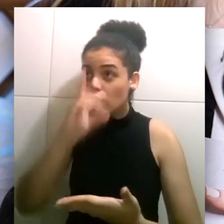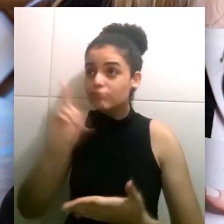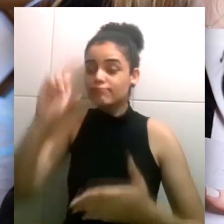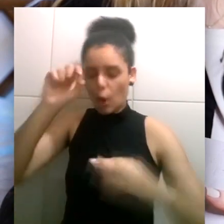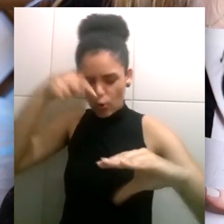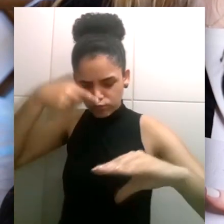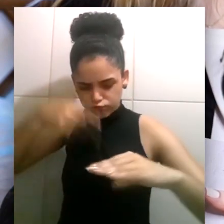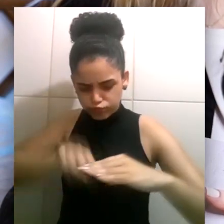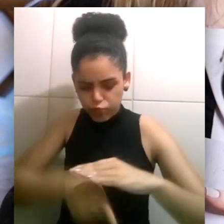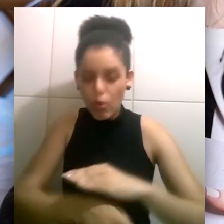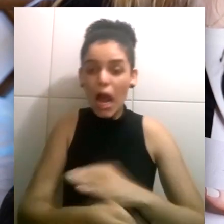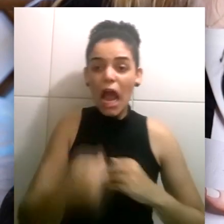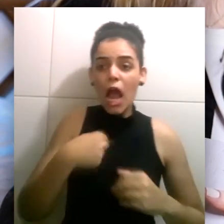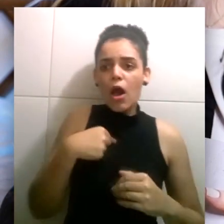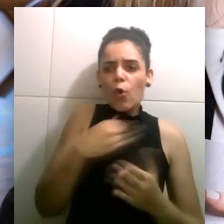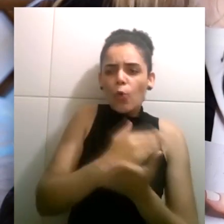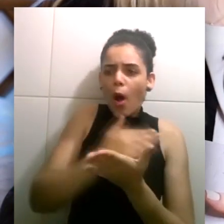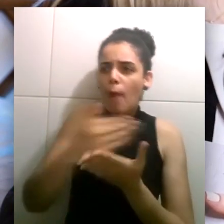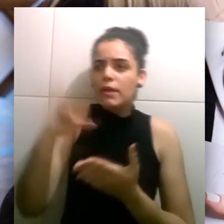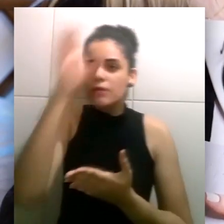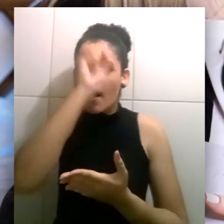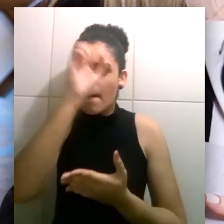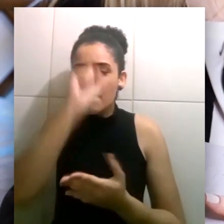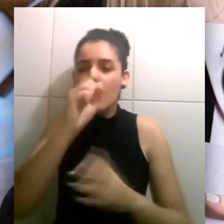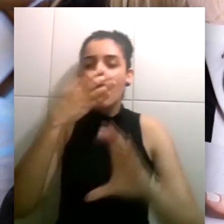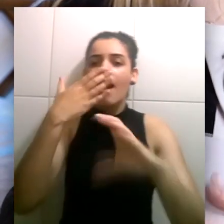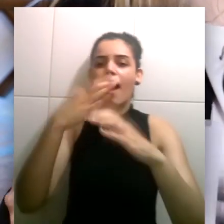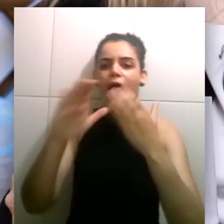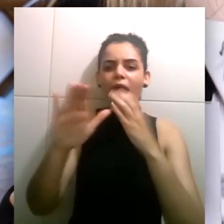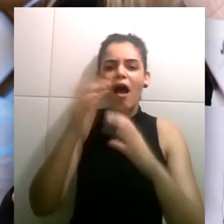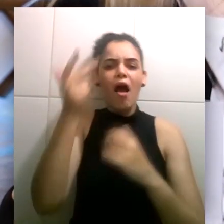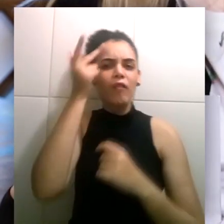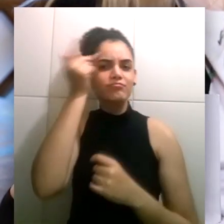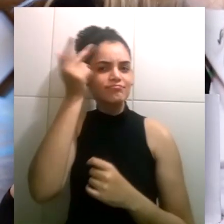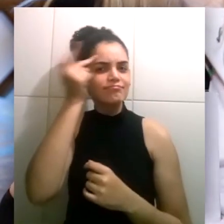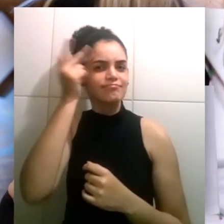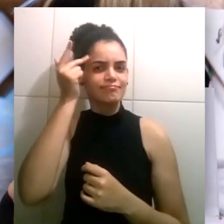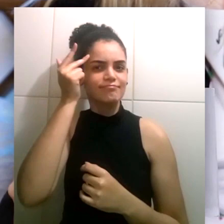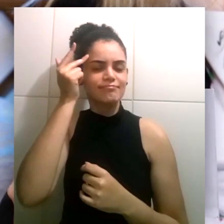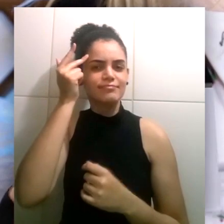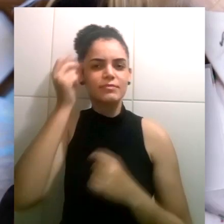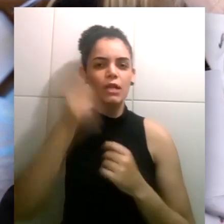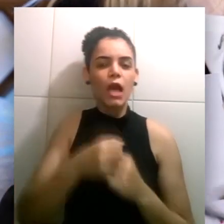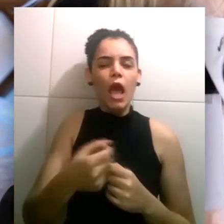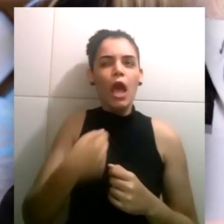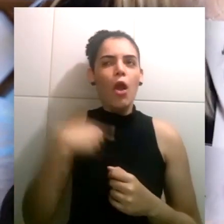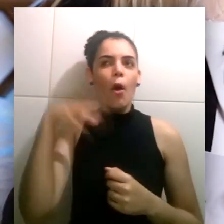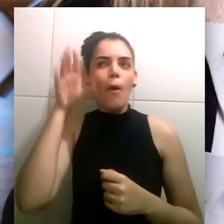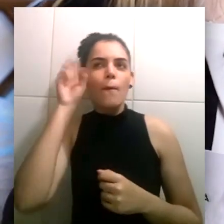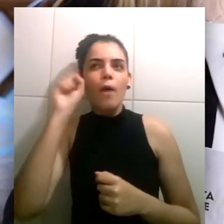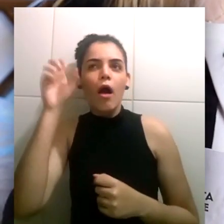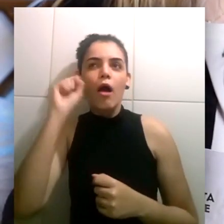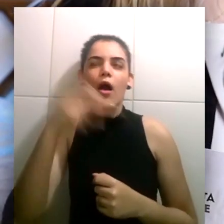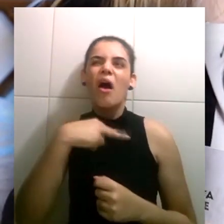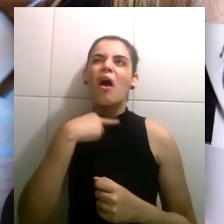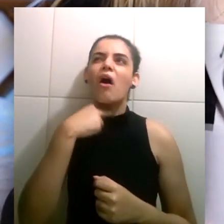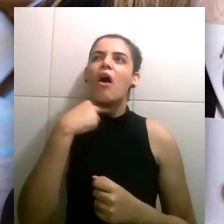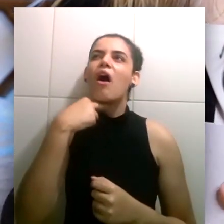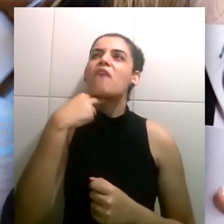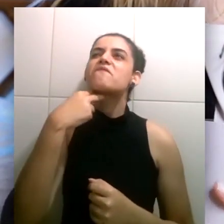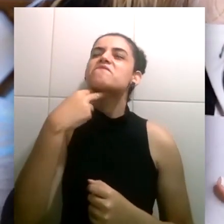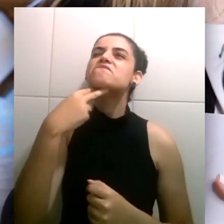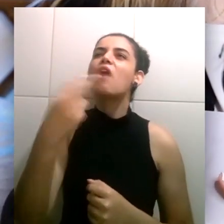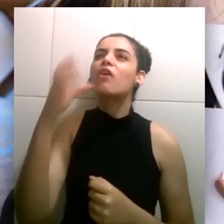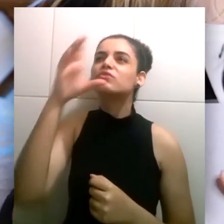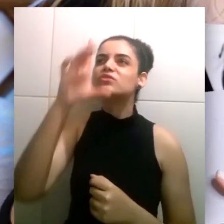comecei a aprender a cantar o espontâneo. Eu comecei a aprender... Então isso vem lá de trás. A ouvir, assim,